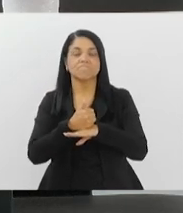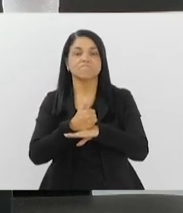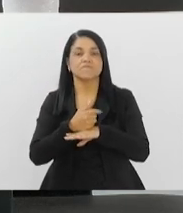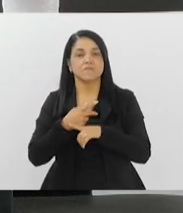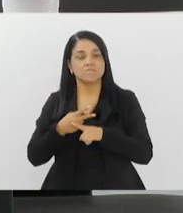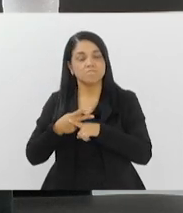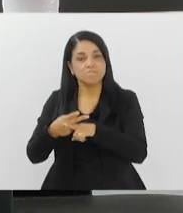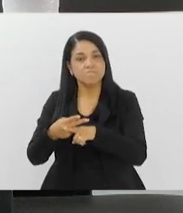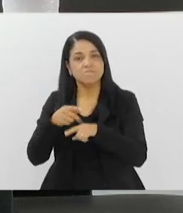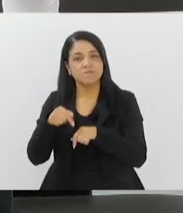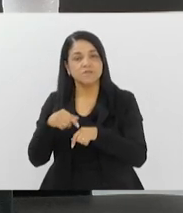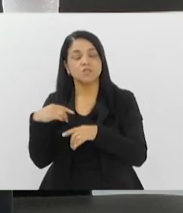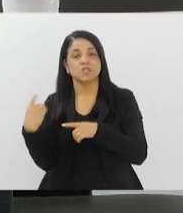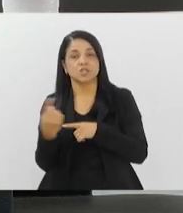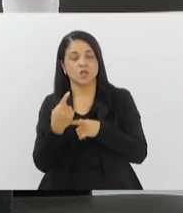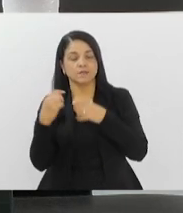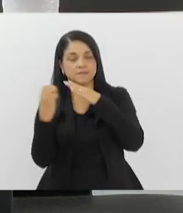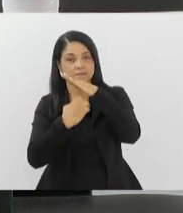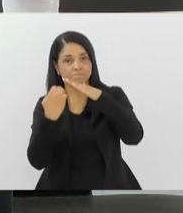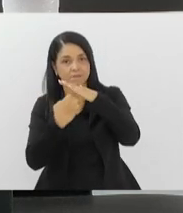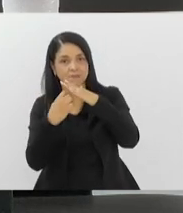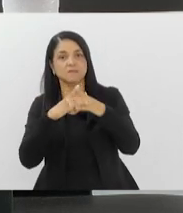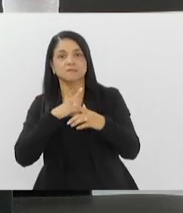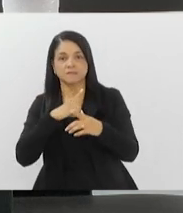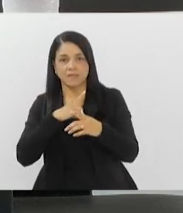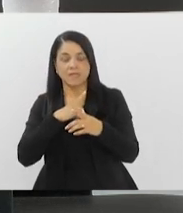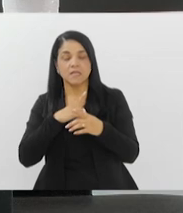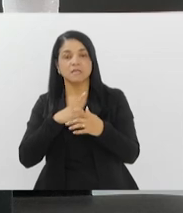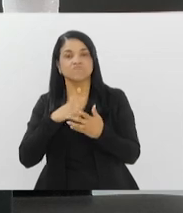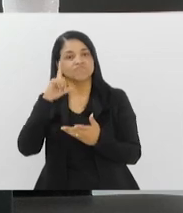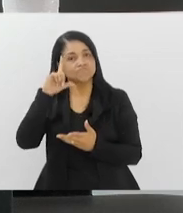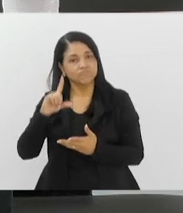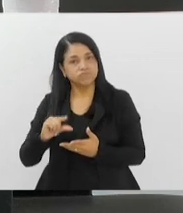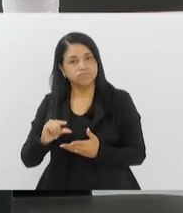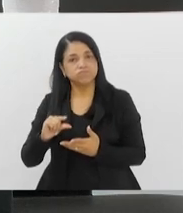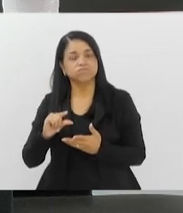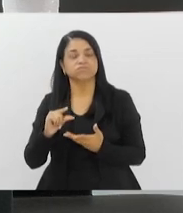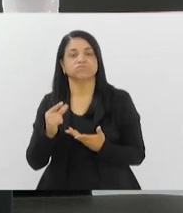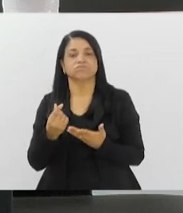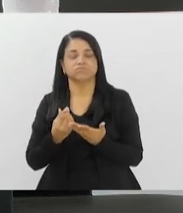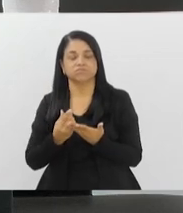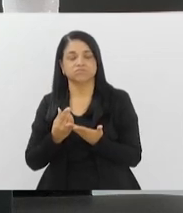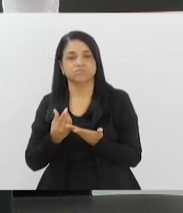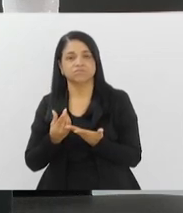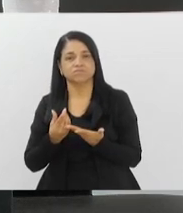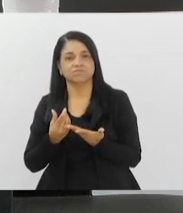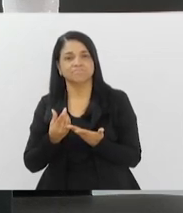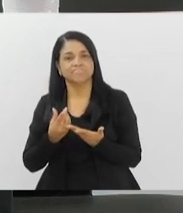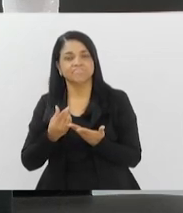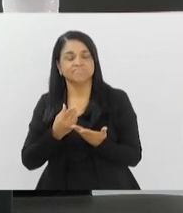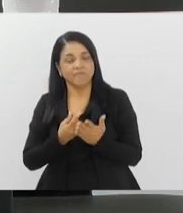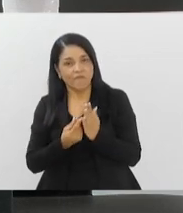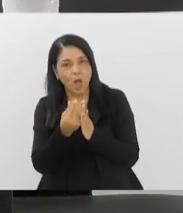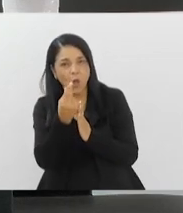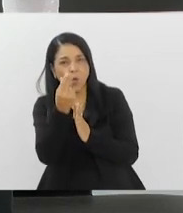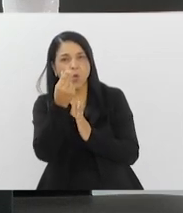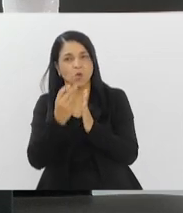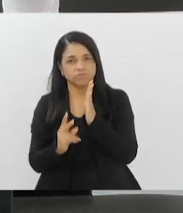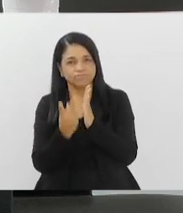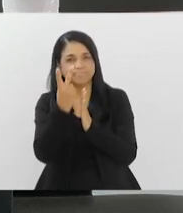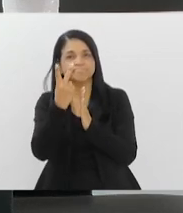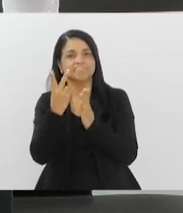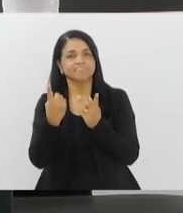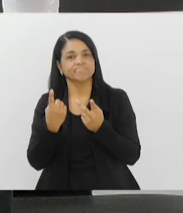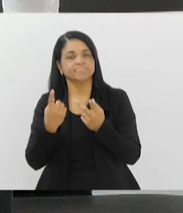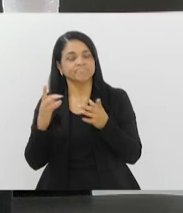que é empresário, com abundância e com preço relativamente que encaixa no nosso produto para que a